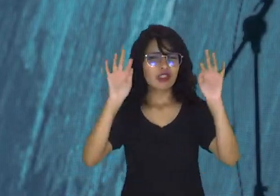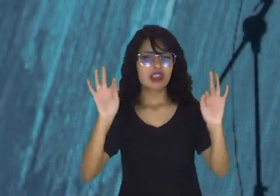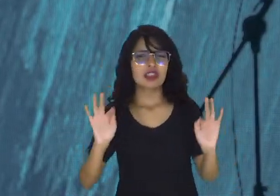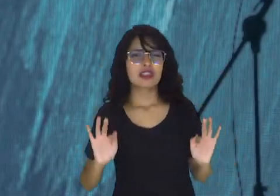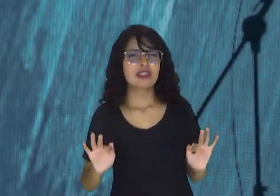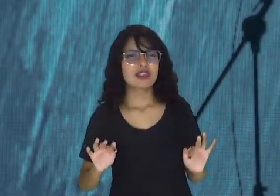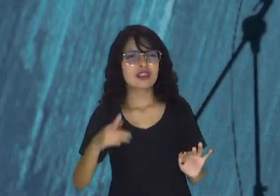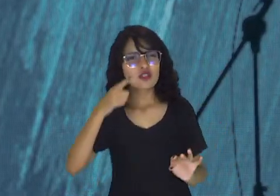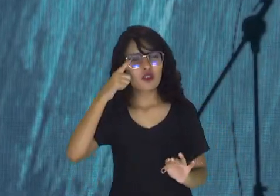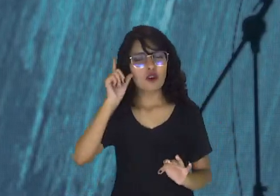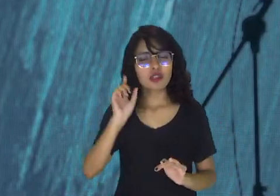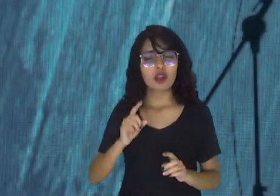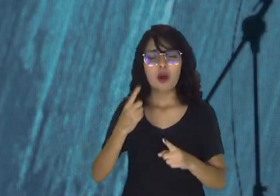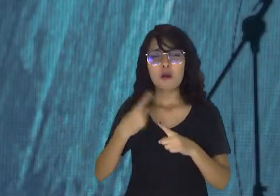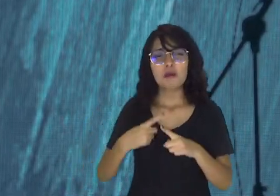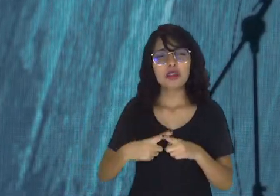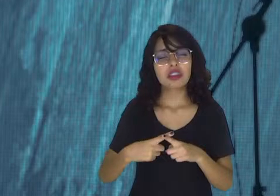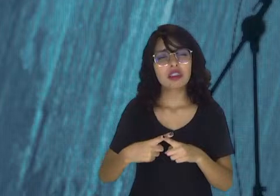Olha isso.